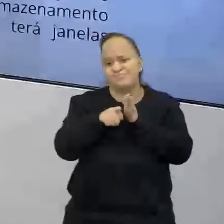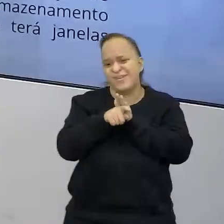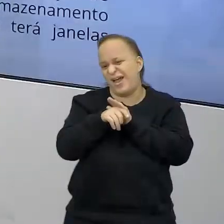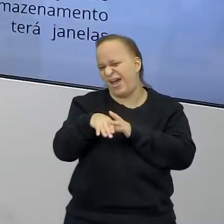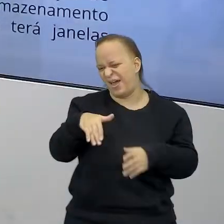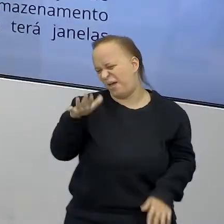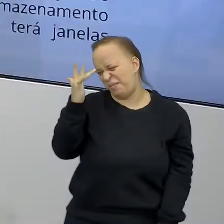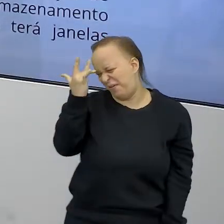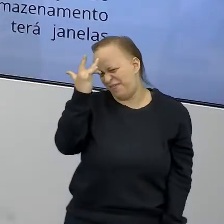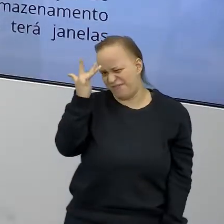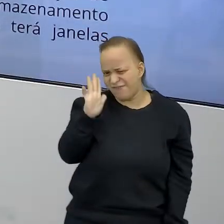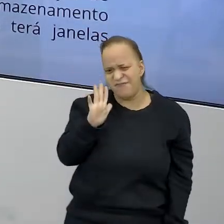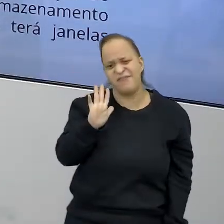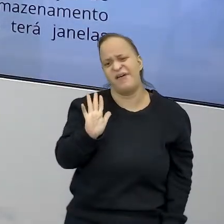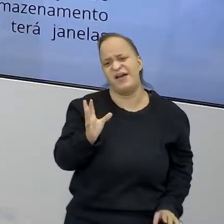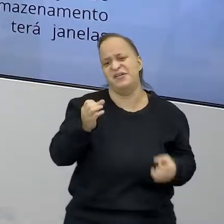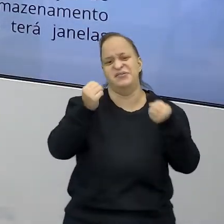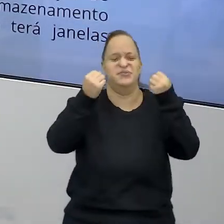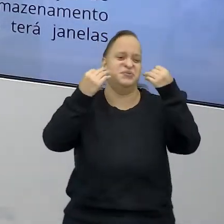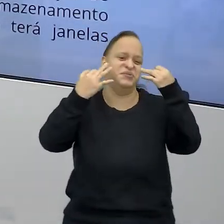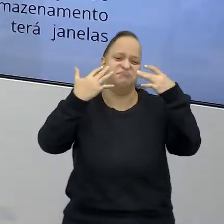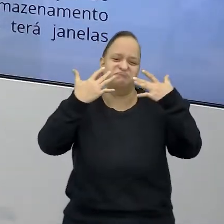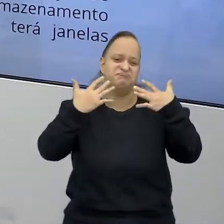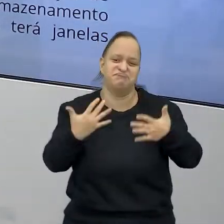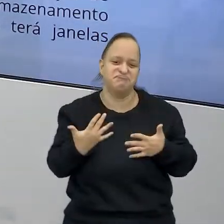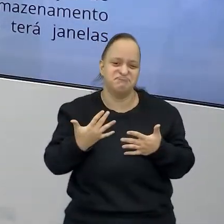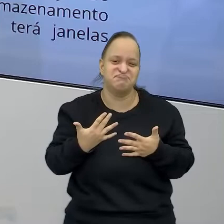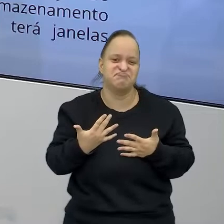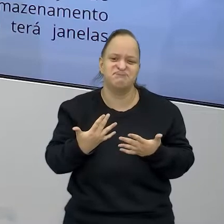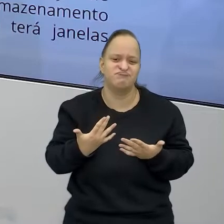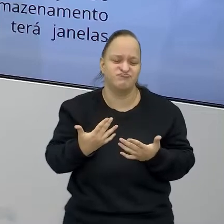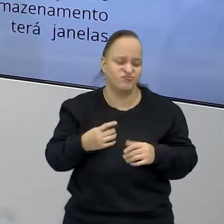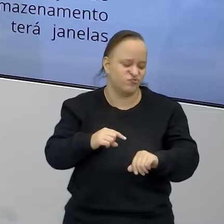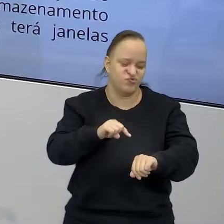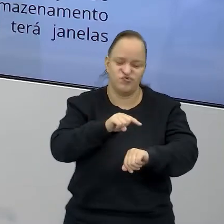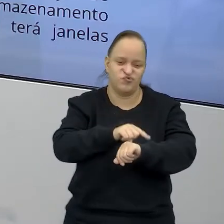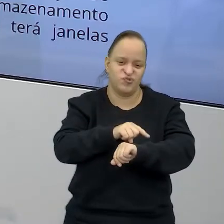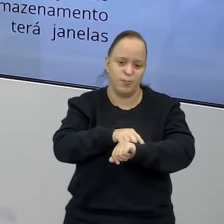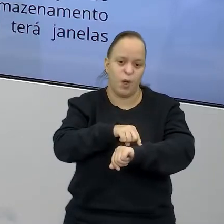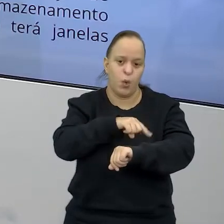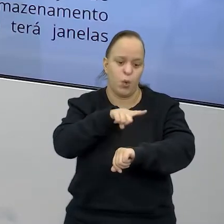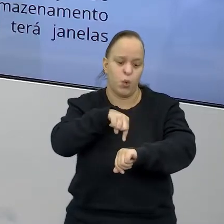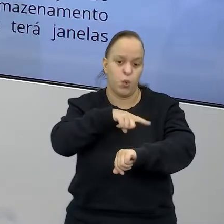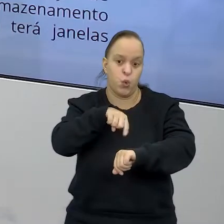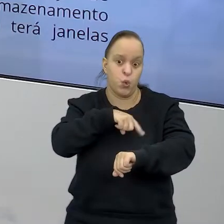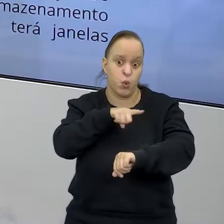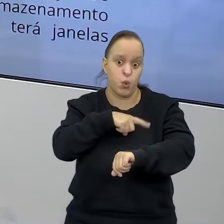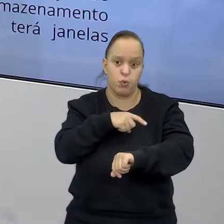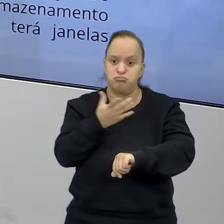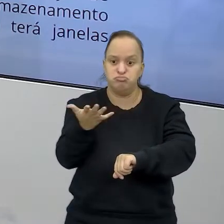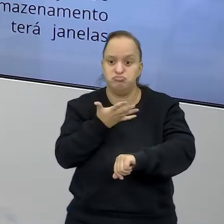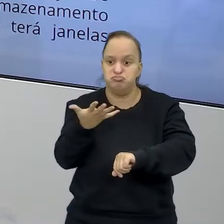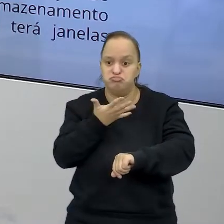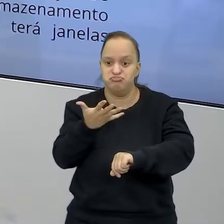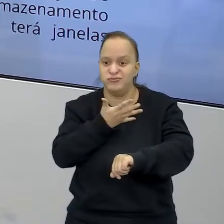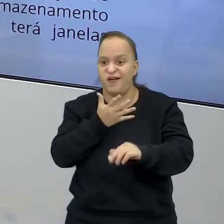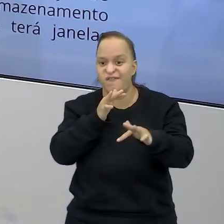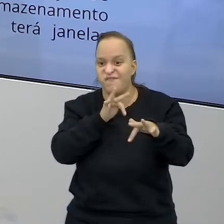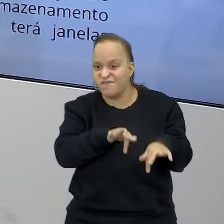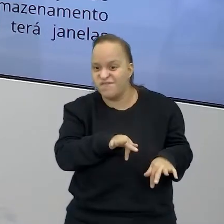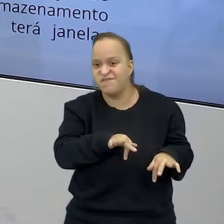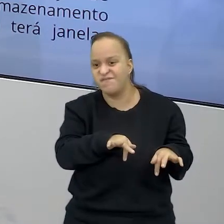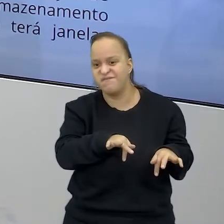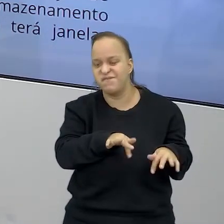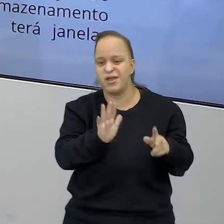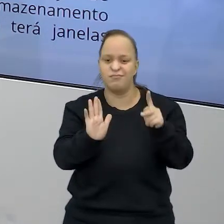tá ok? Eu vou confessar para vocês que o tempo é curto, então eu fiz uma planta de uma casa